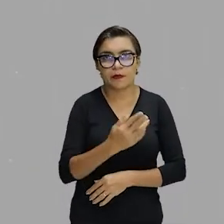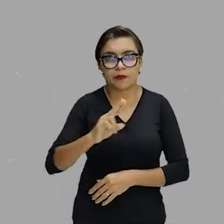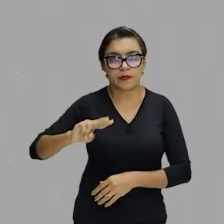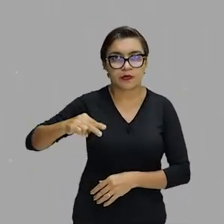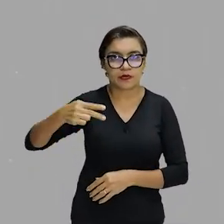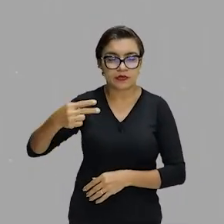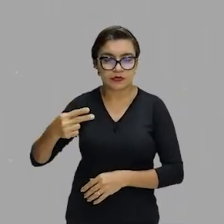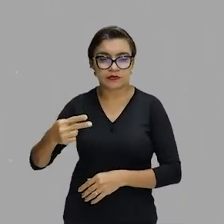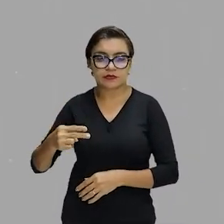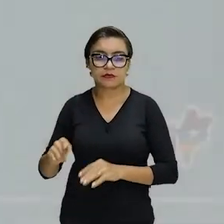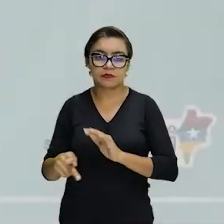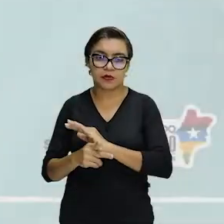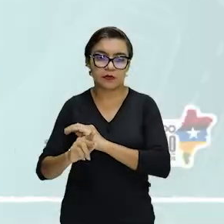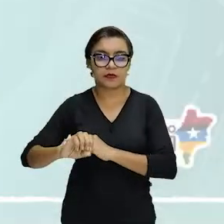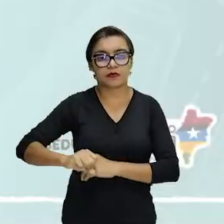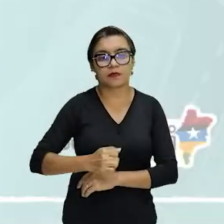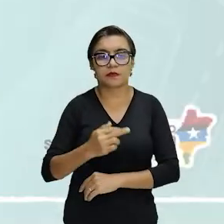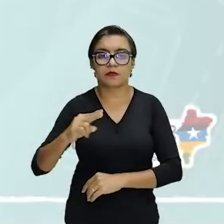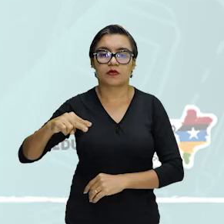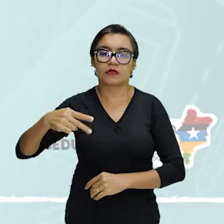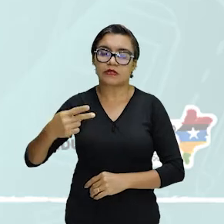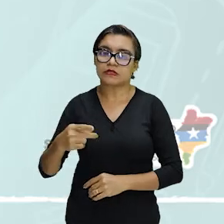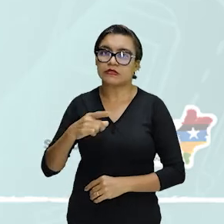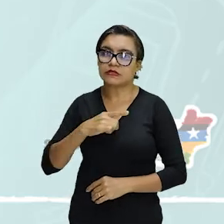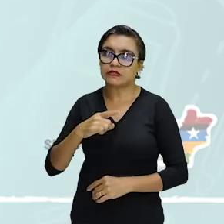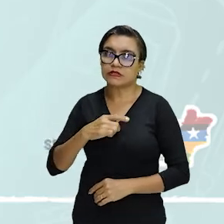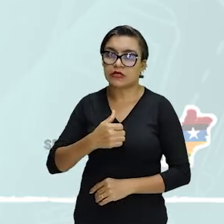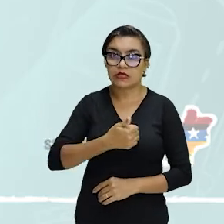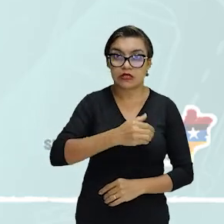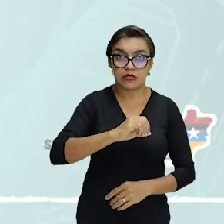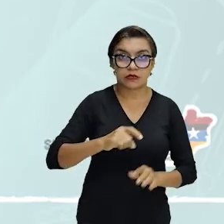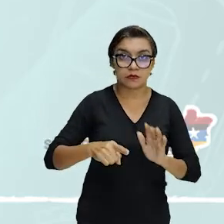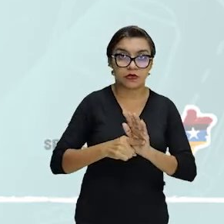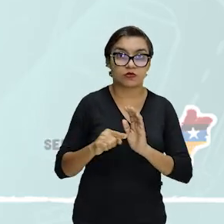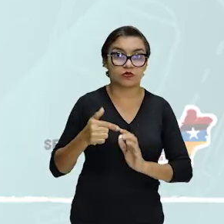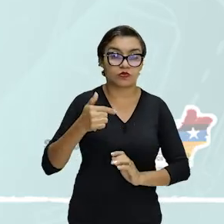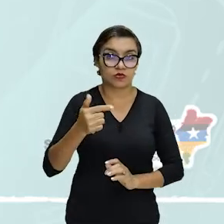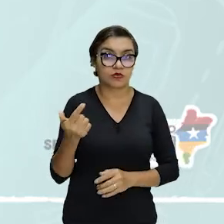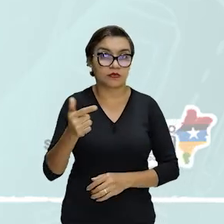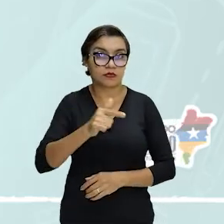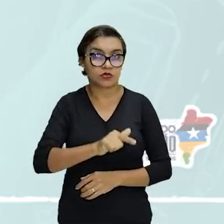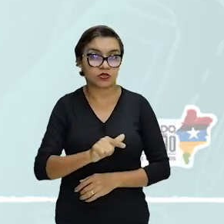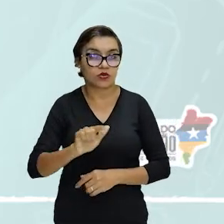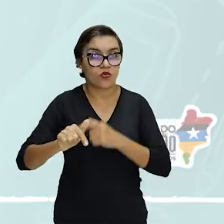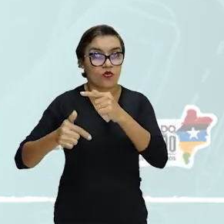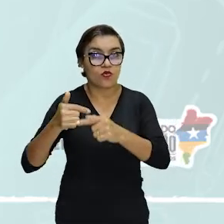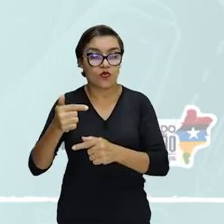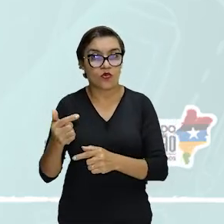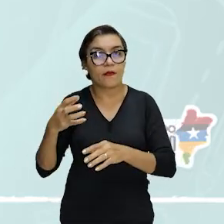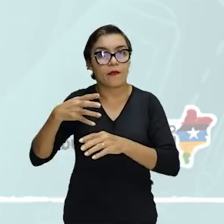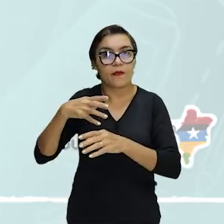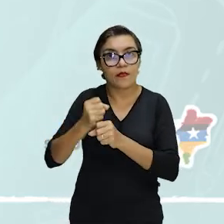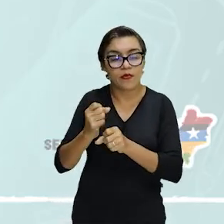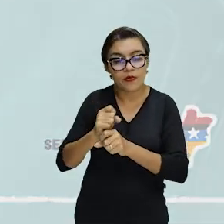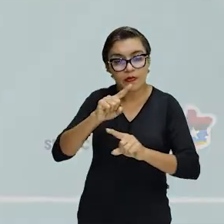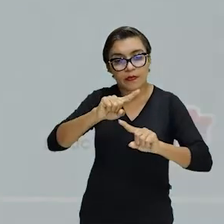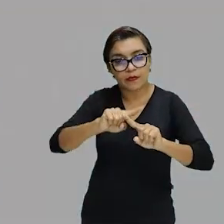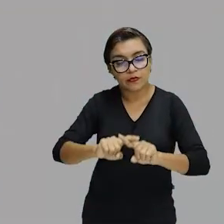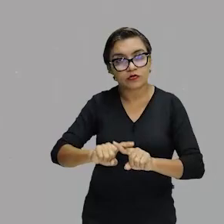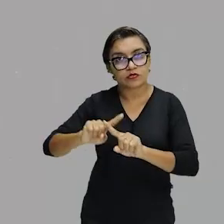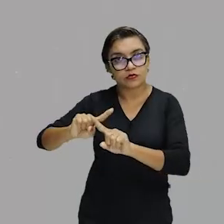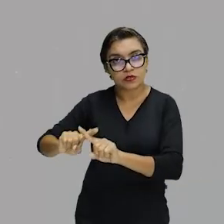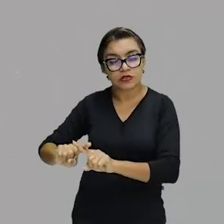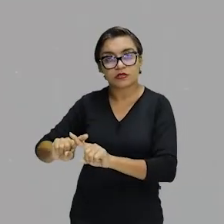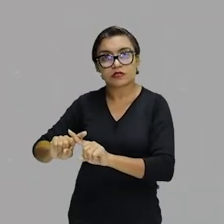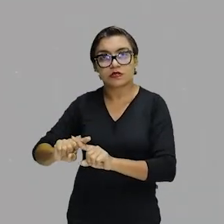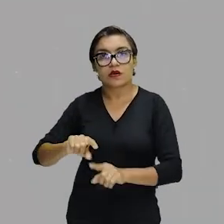bom? E como que vai ficar? 10 a menos 2 foi repetido. Lá no próximo, eu estou fazendo a multiplicação dos expoentes, que